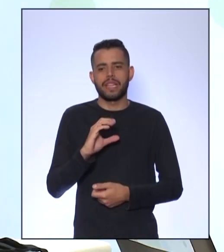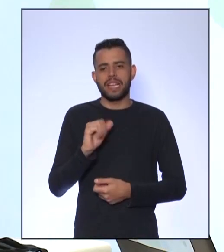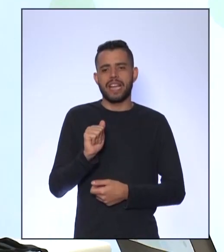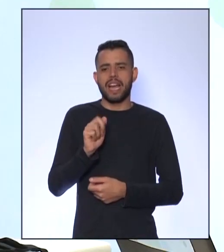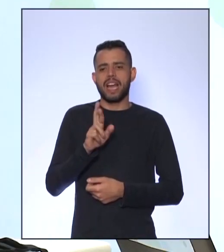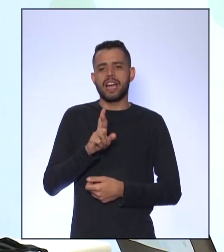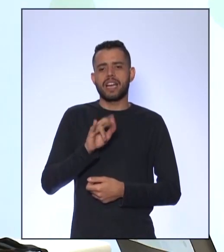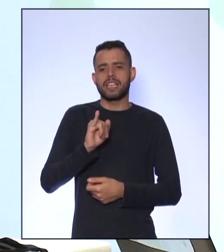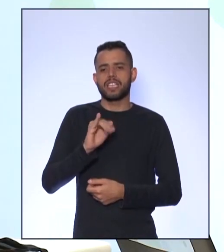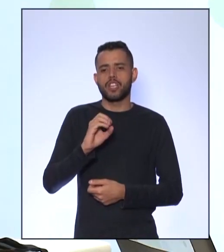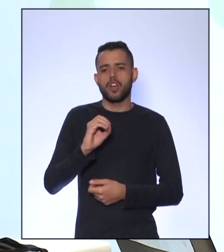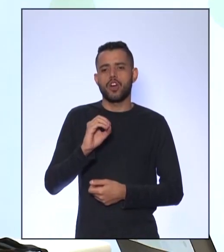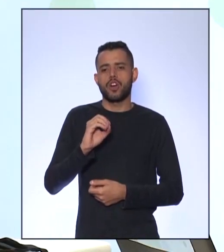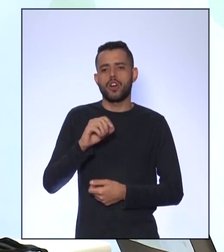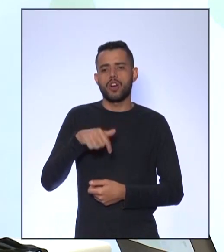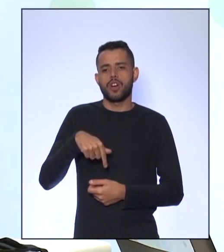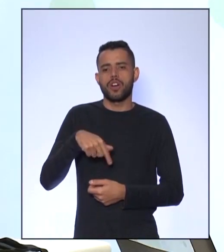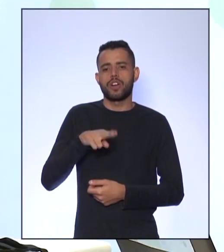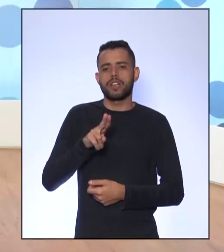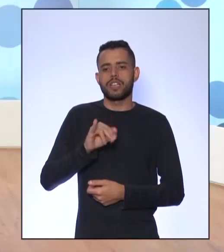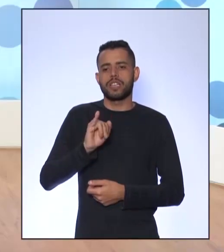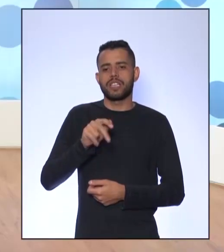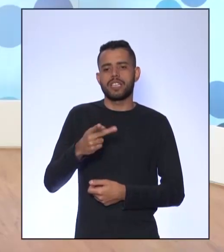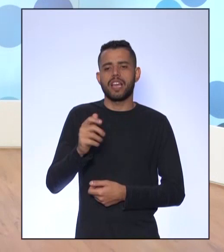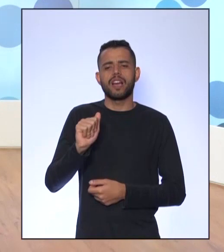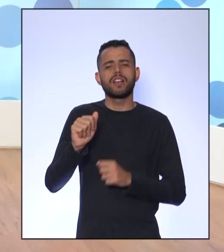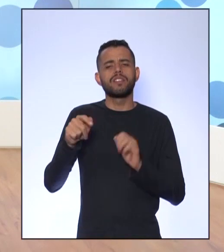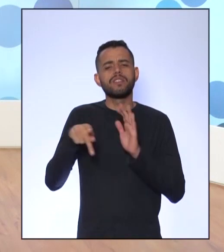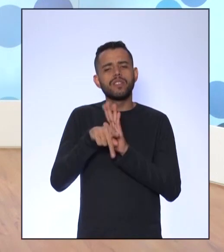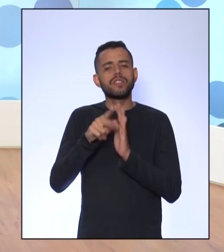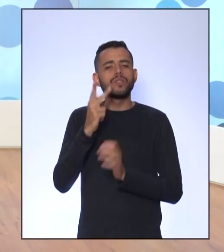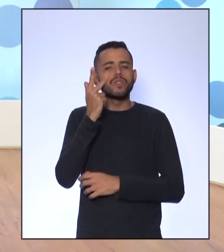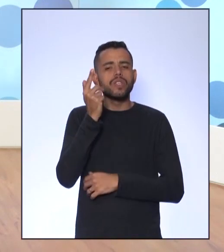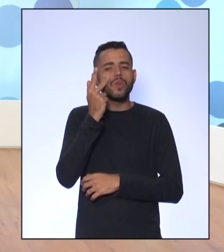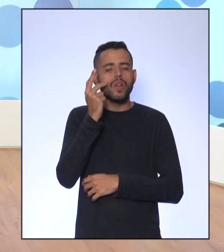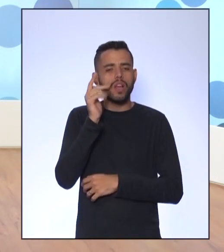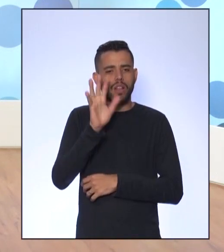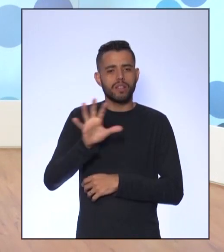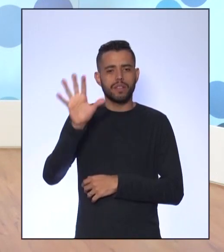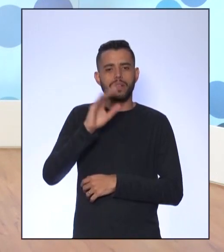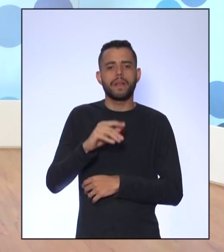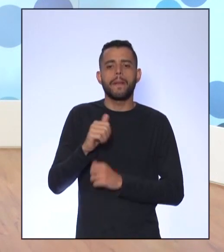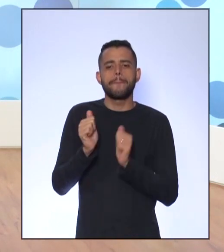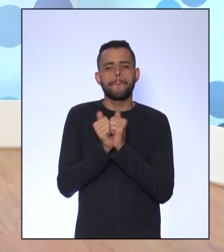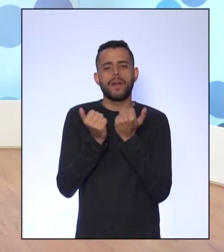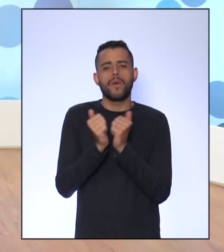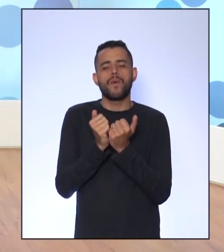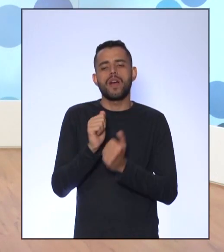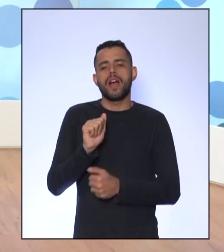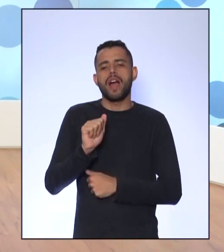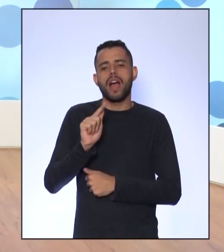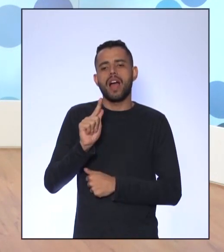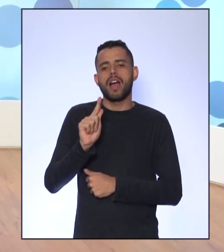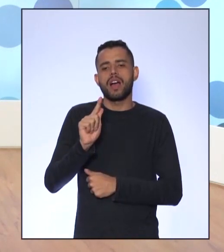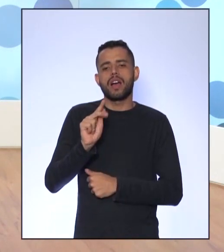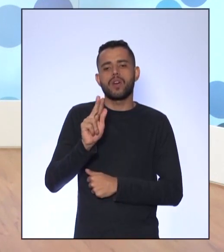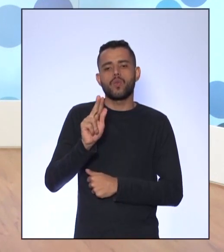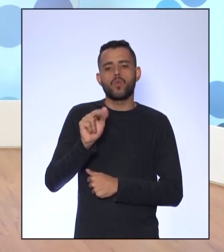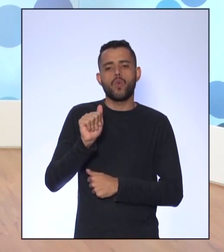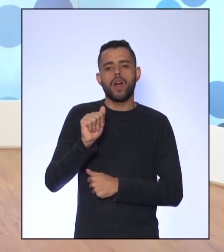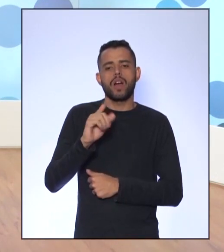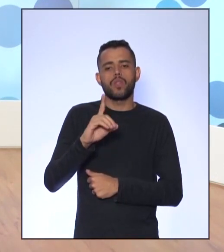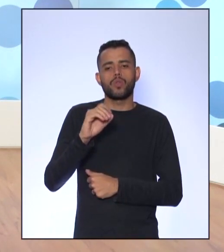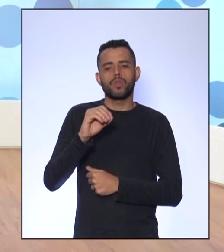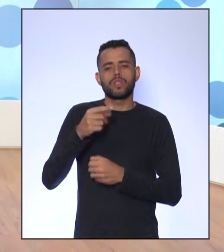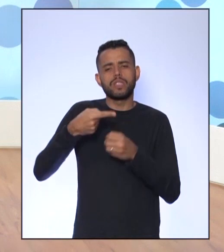Carioquinha, no Ceará. É carioquinha no Ceará? Isso. Pão francês? Pão aguado. Pão aguado. No interior do Nordeste. E